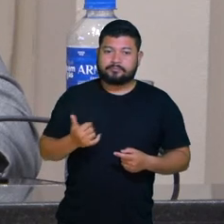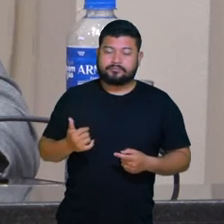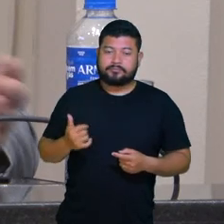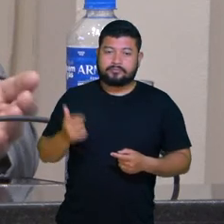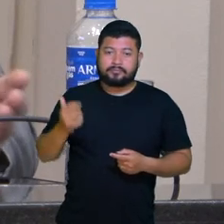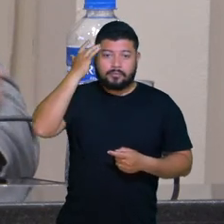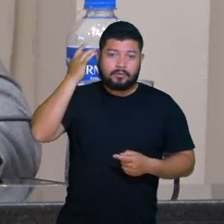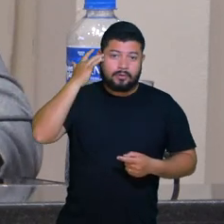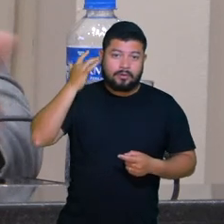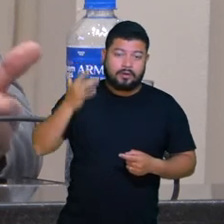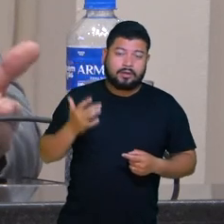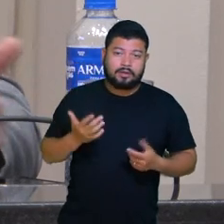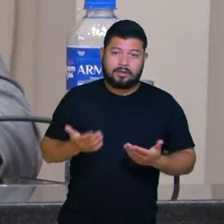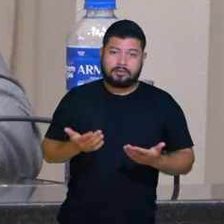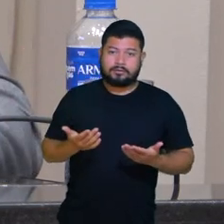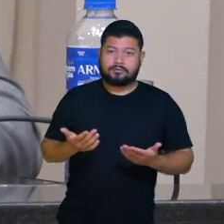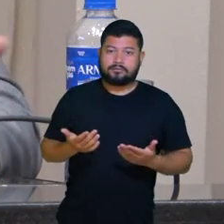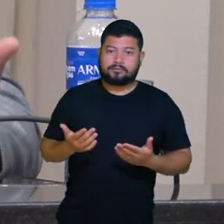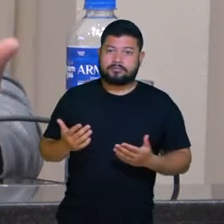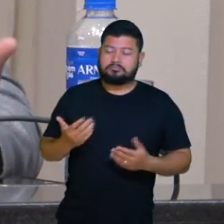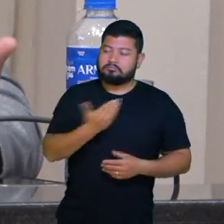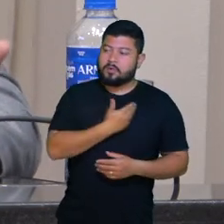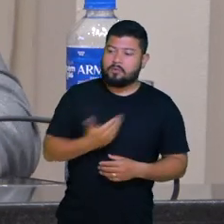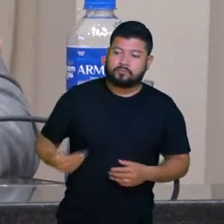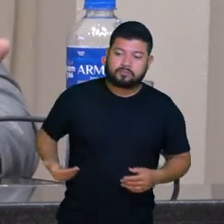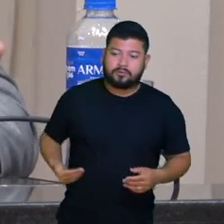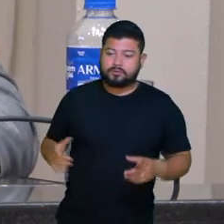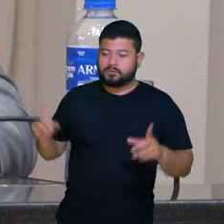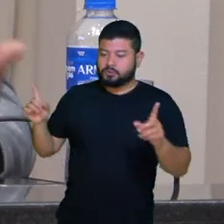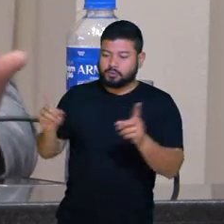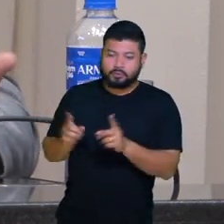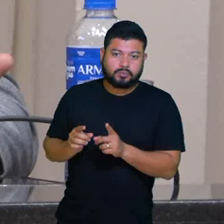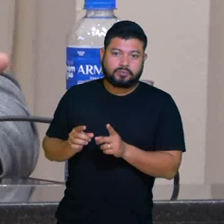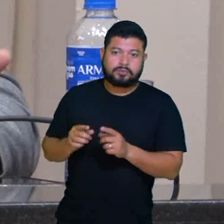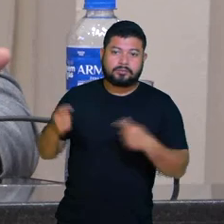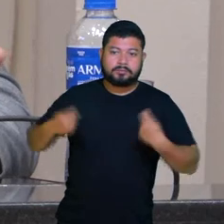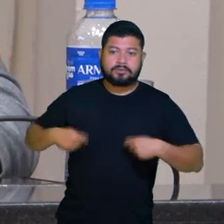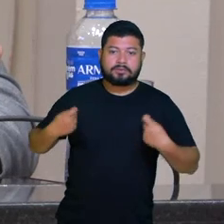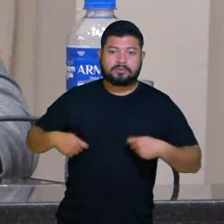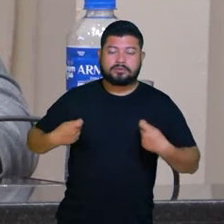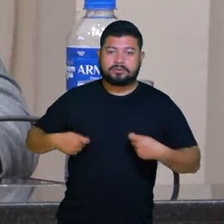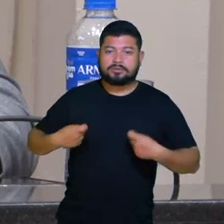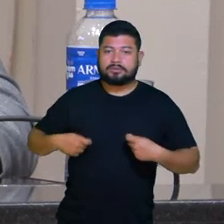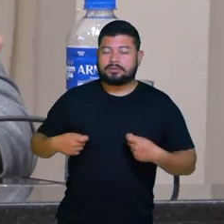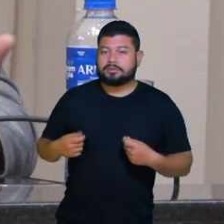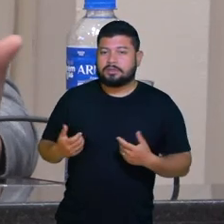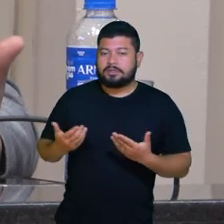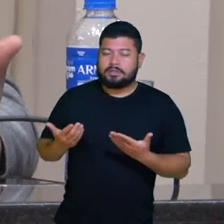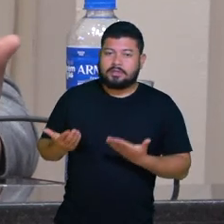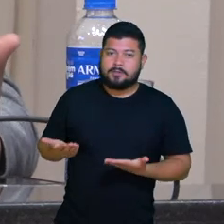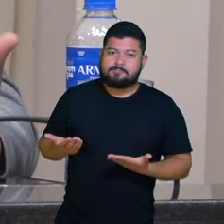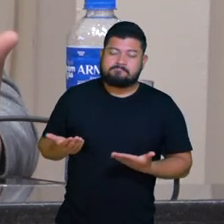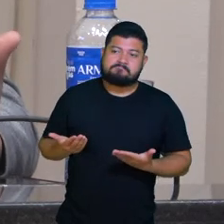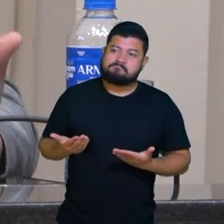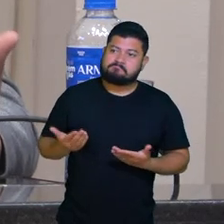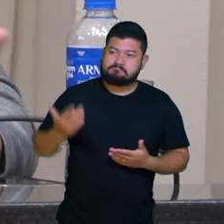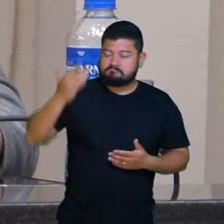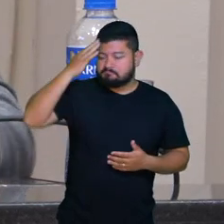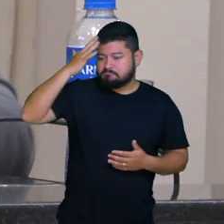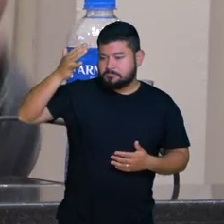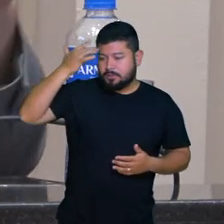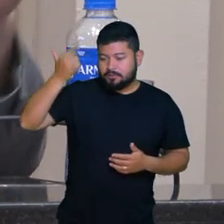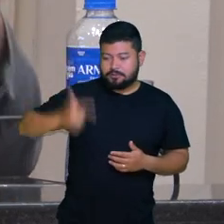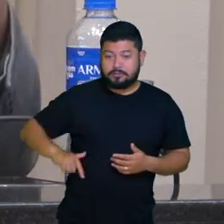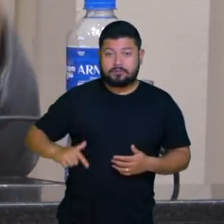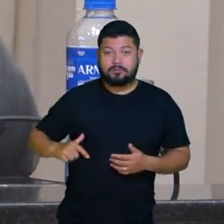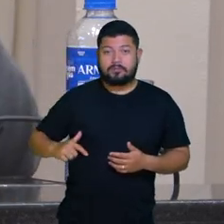relacionada a estado mínimo eh nós precisamos repensar continuamente né ou seja eh que